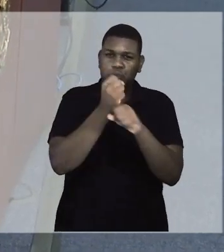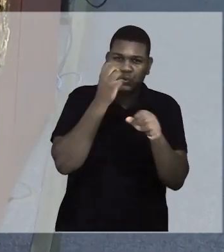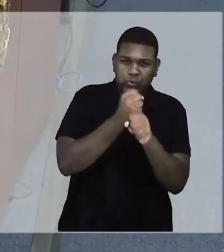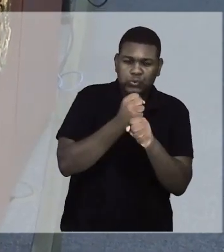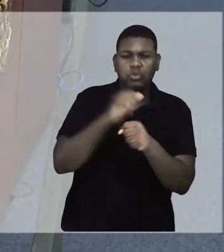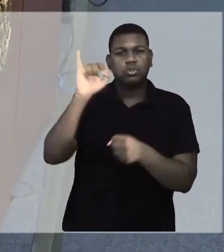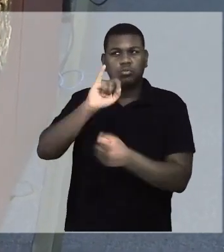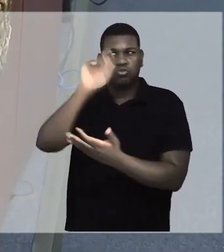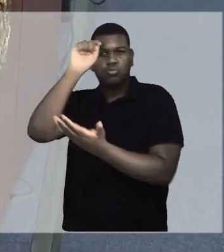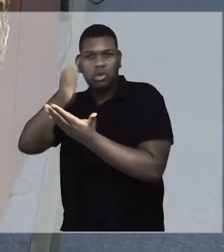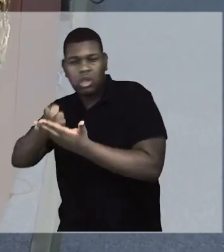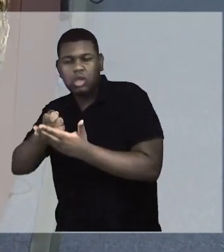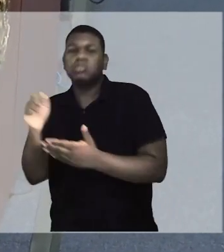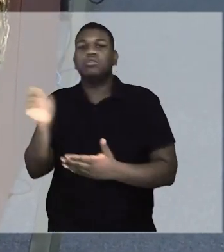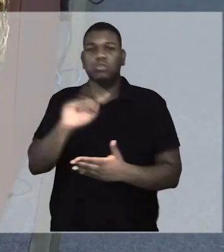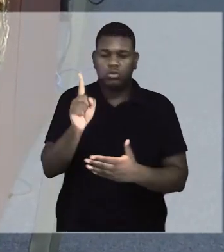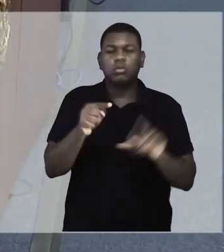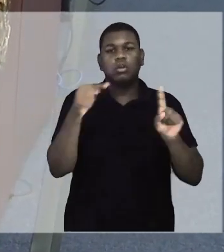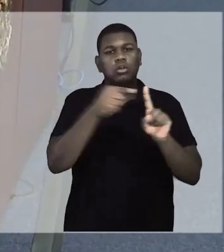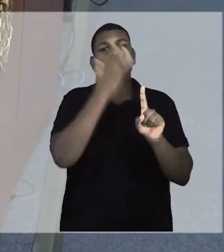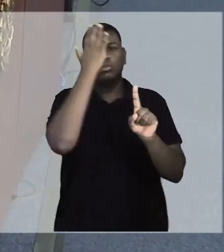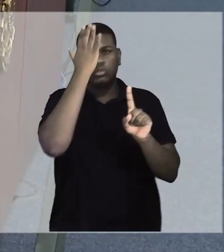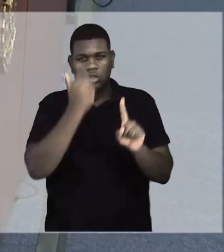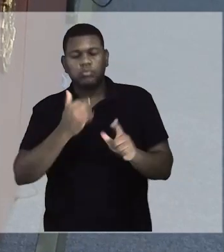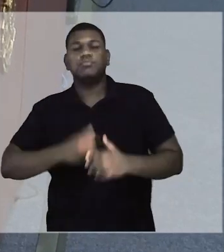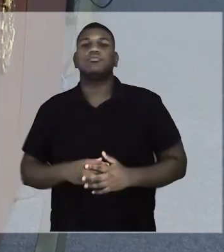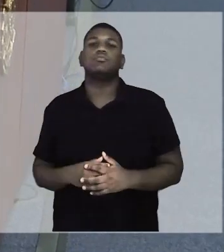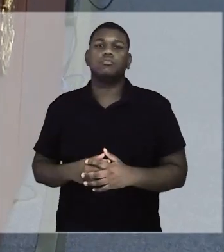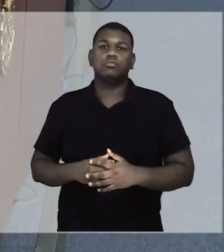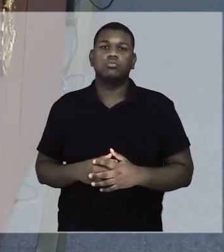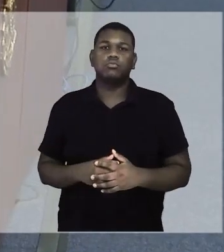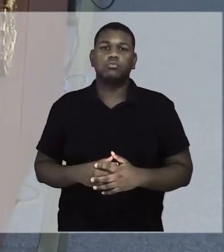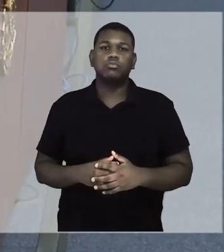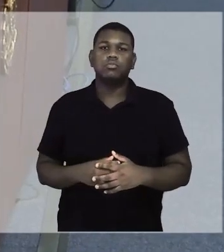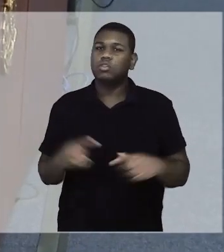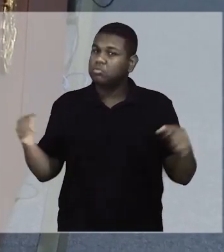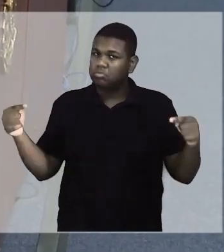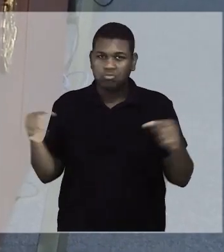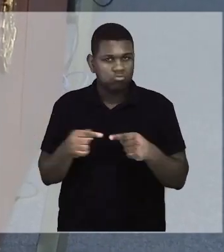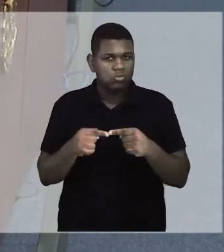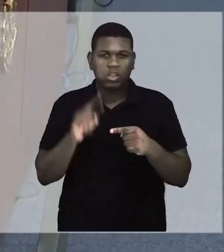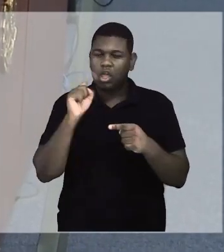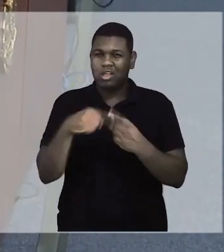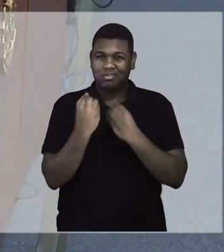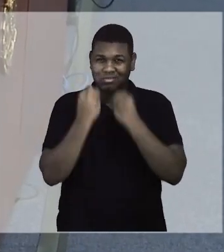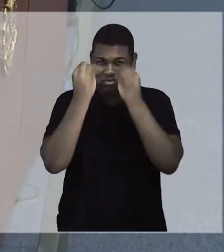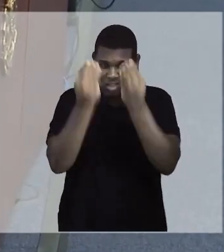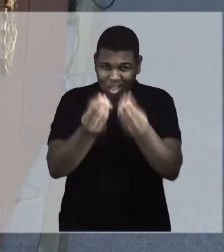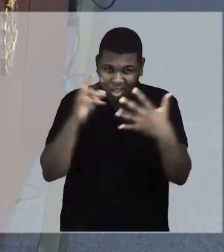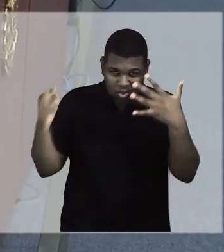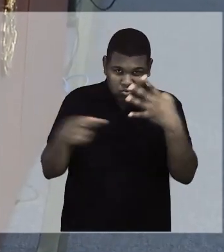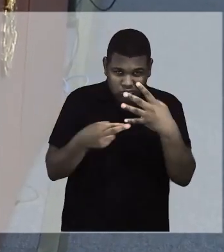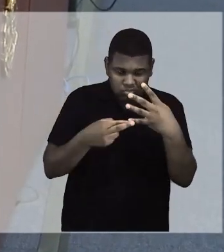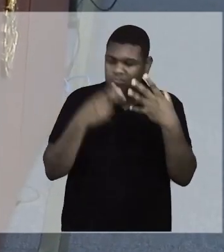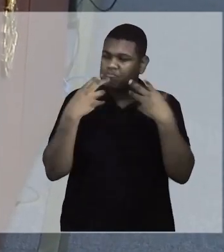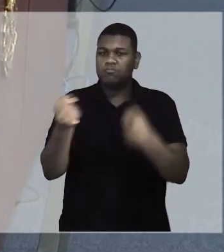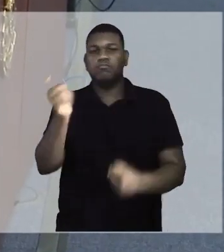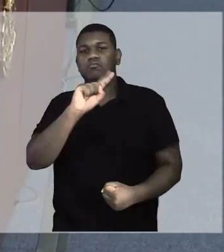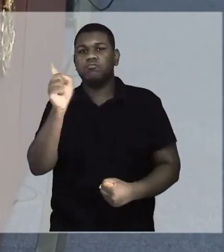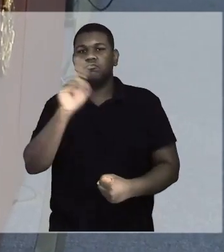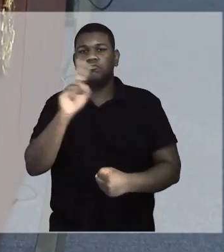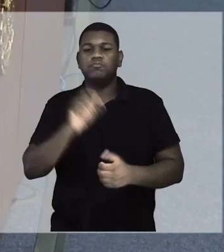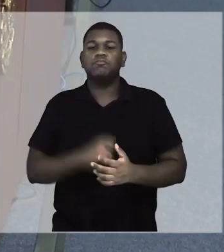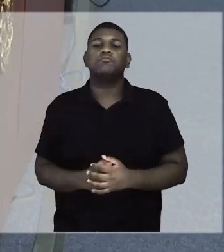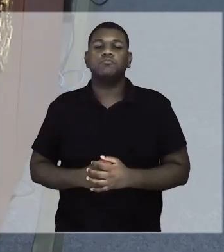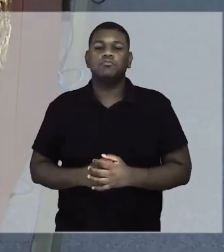mando sobre as decisões fiscais e contábeis. O parecer é pelo